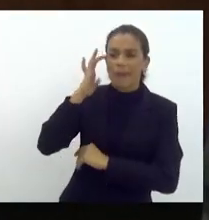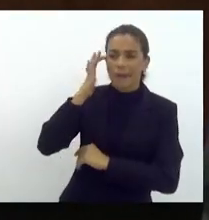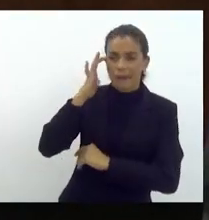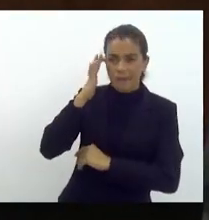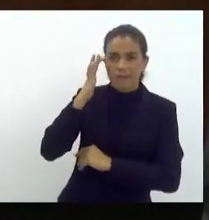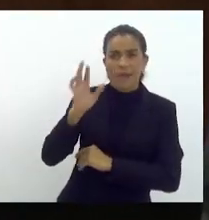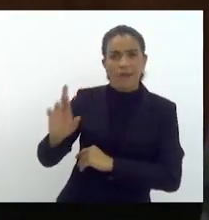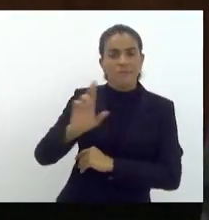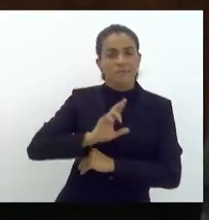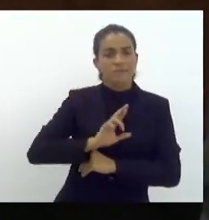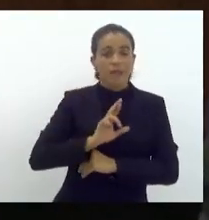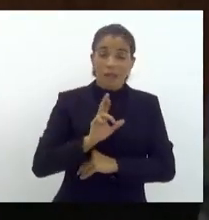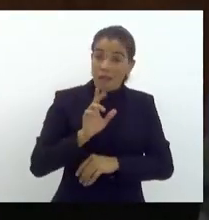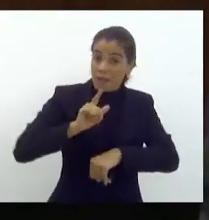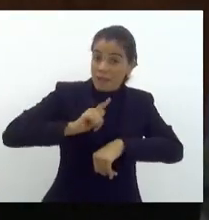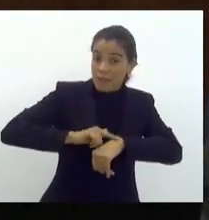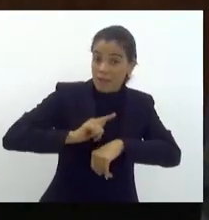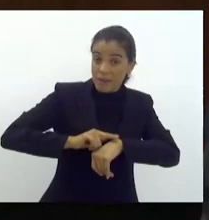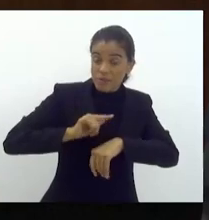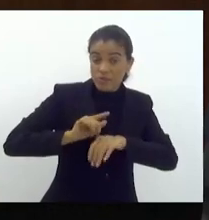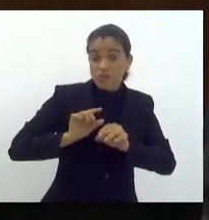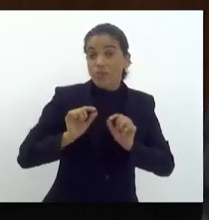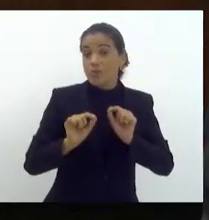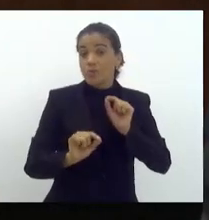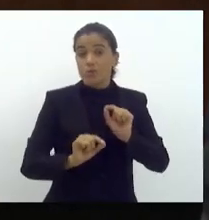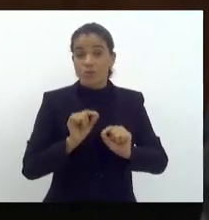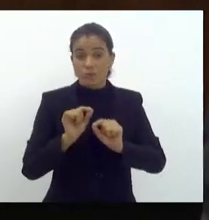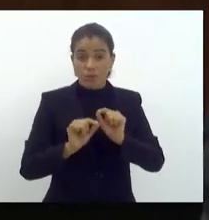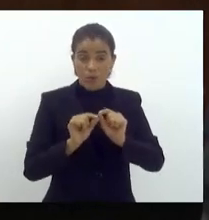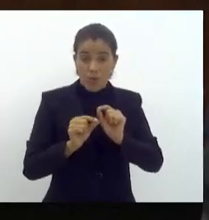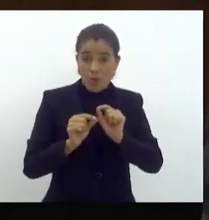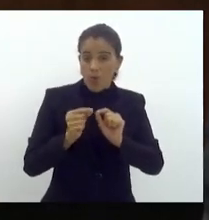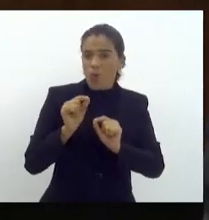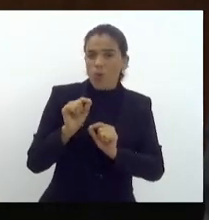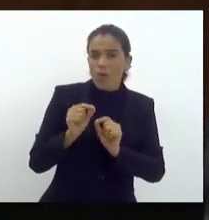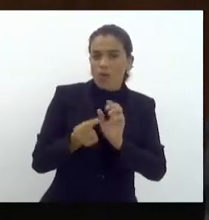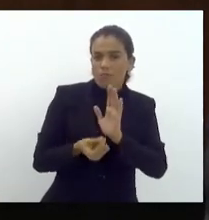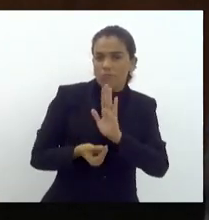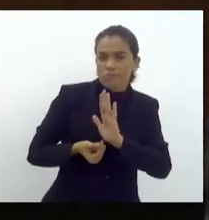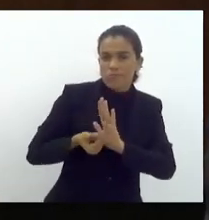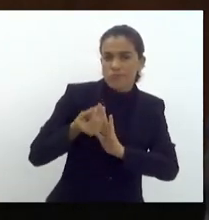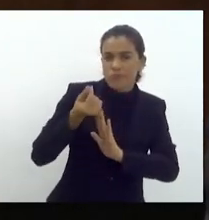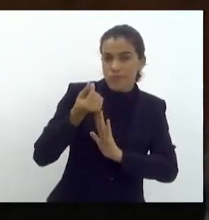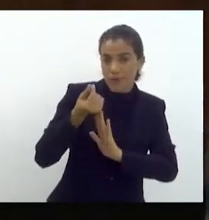assim desde que o superar financeiro